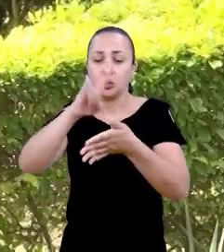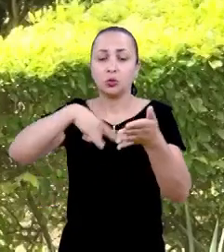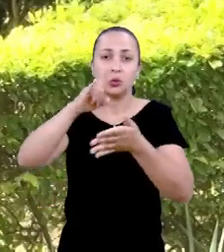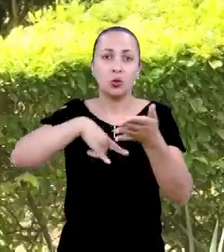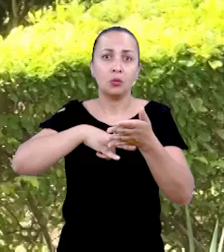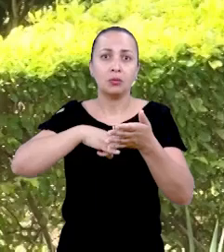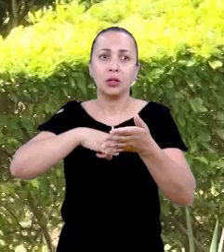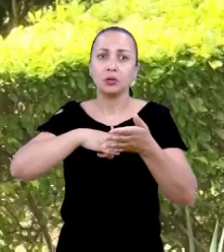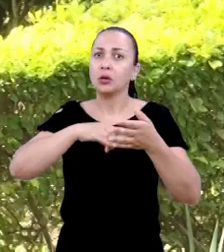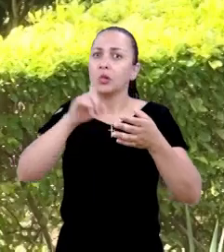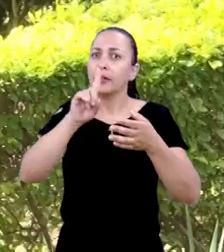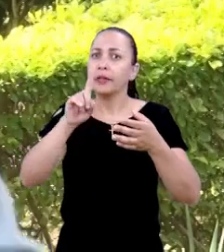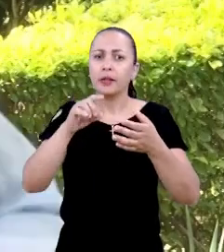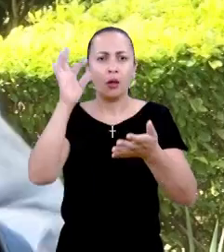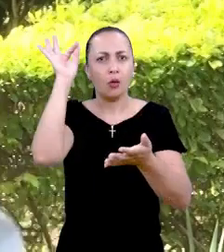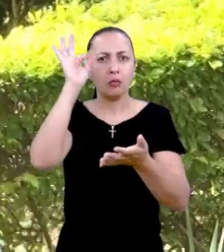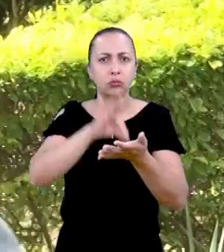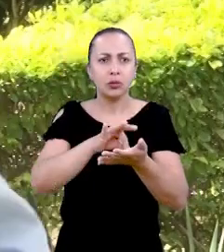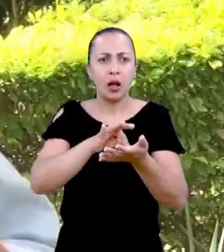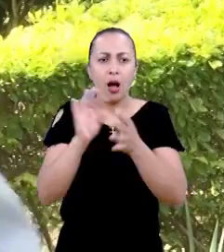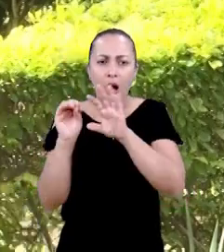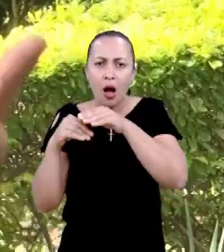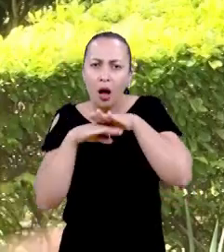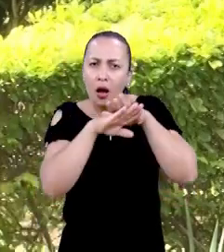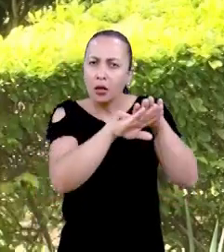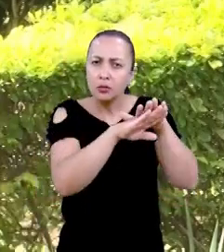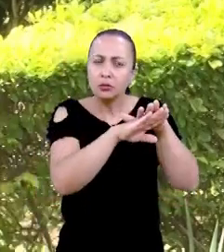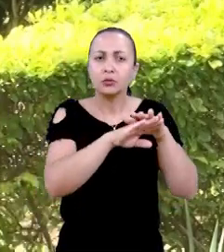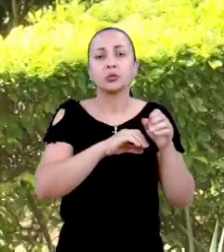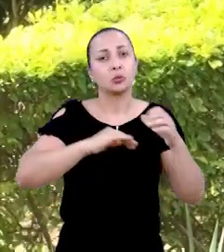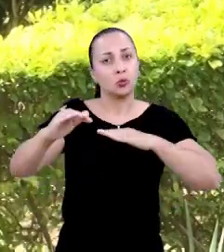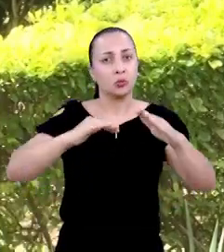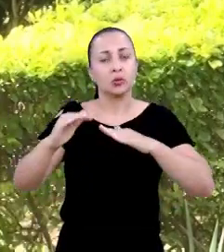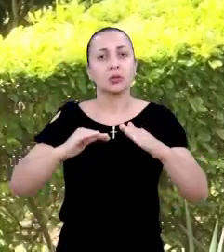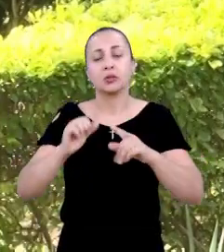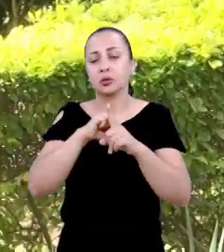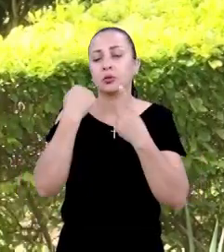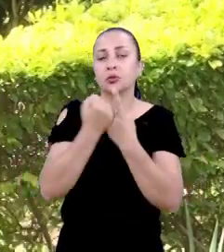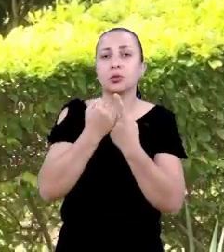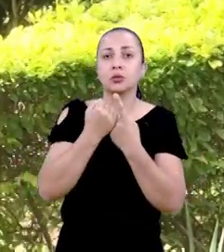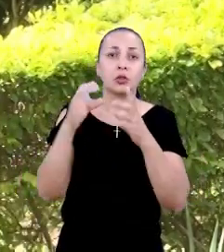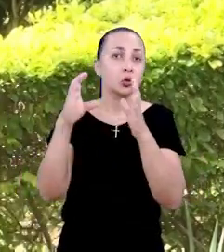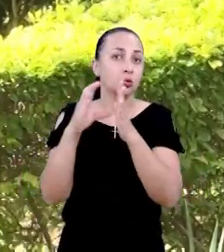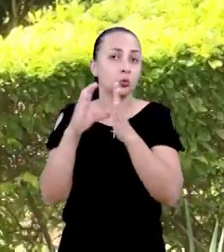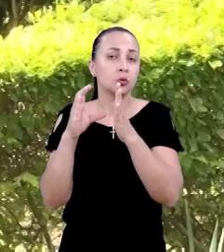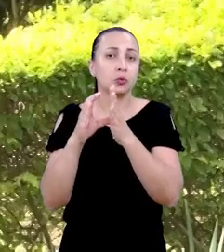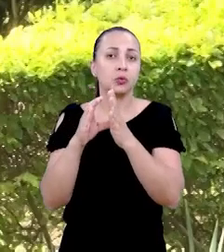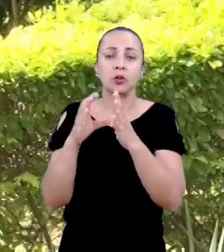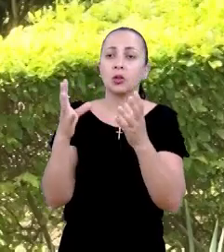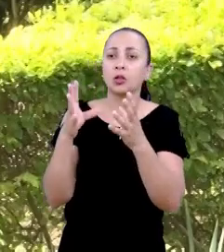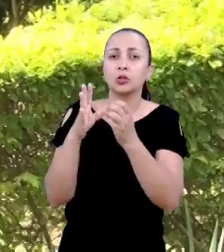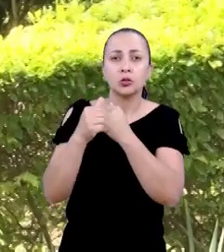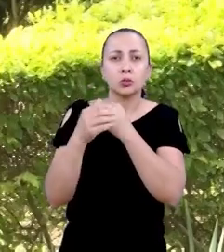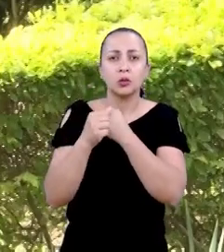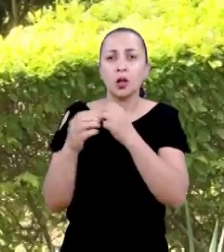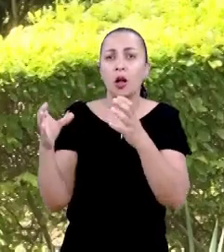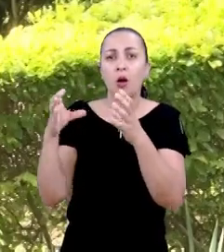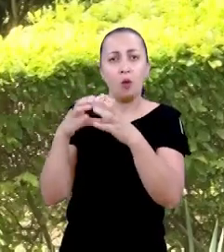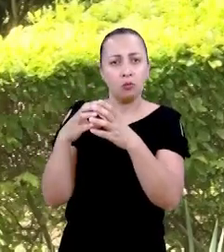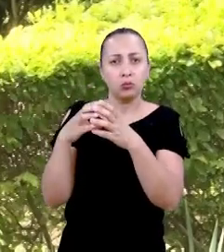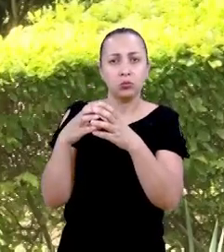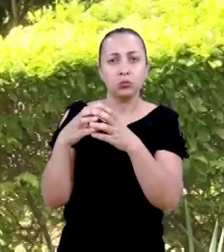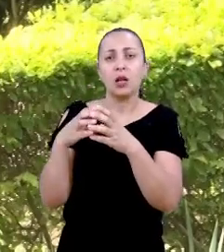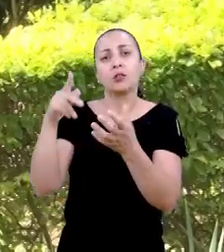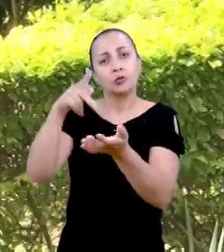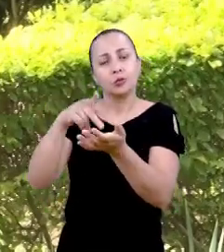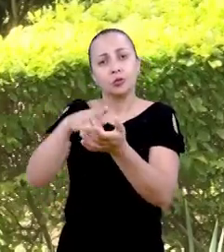mas para além disso nós fomos pesquisar documentos extraoficiais, nós fomos analisar, por exemplo, as movimentações da